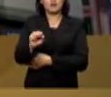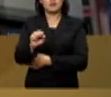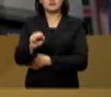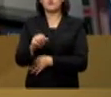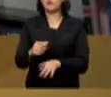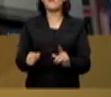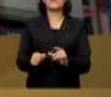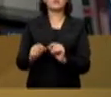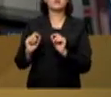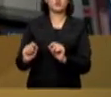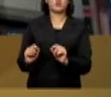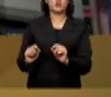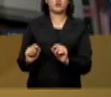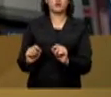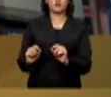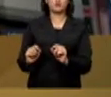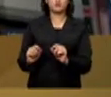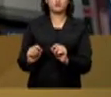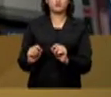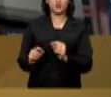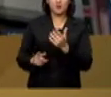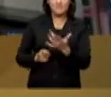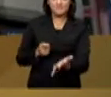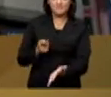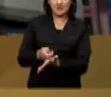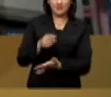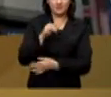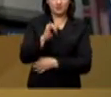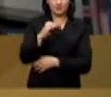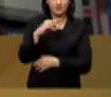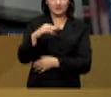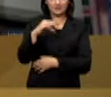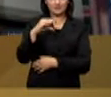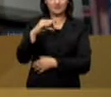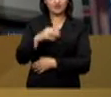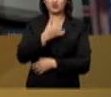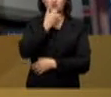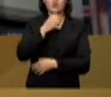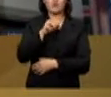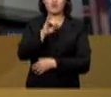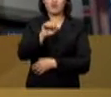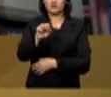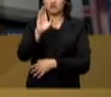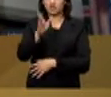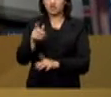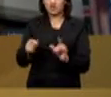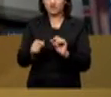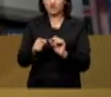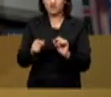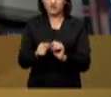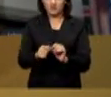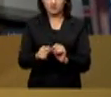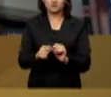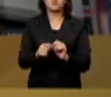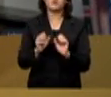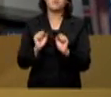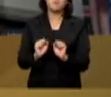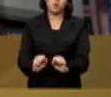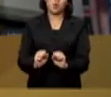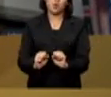prático: validade do pagamento do ISS já realizado, possibilidade do